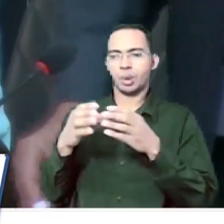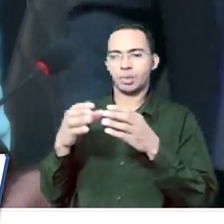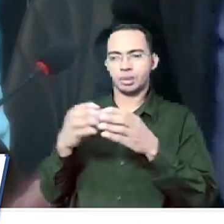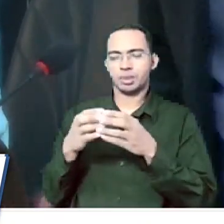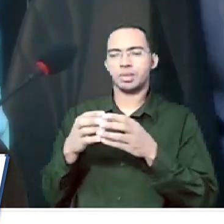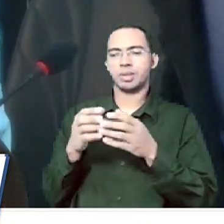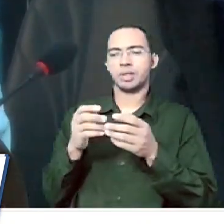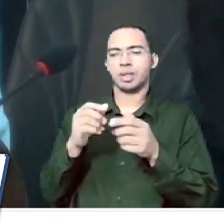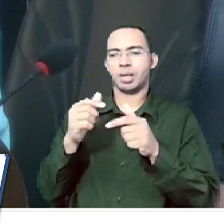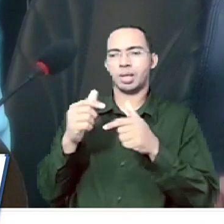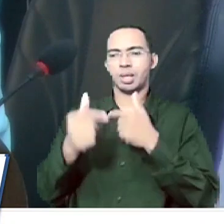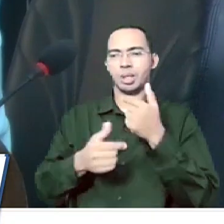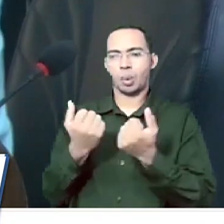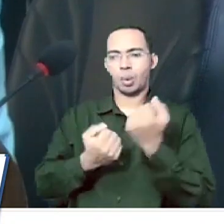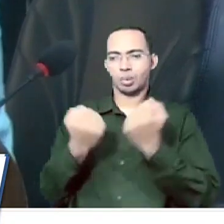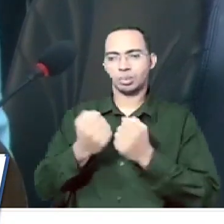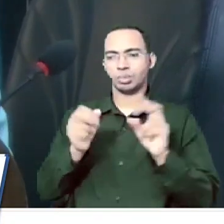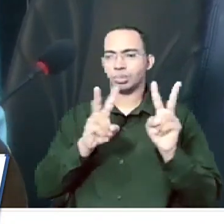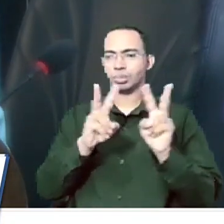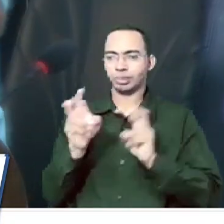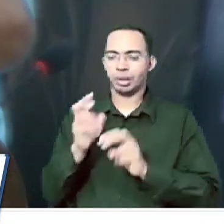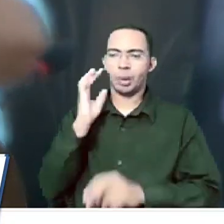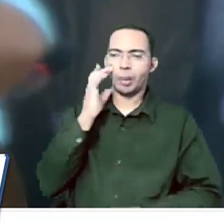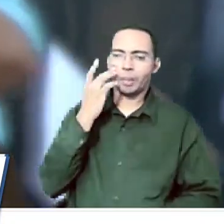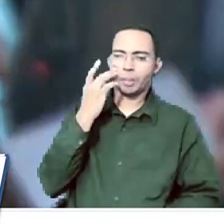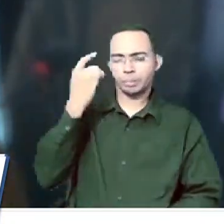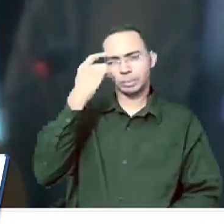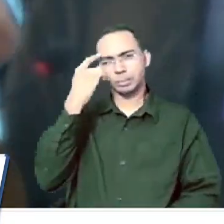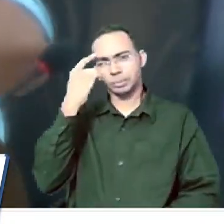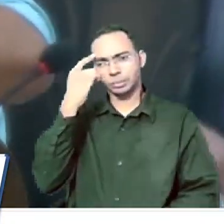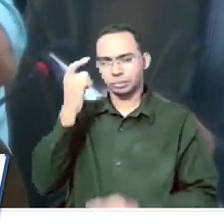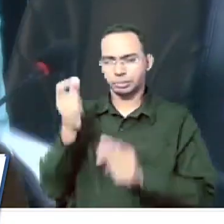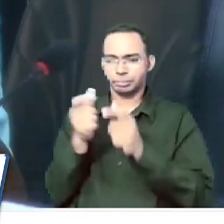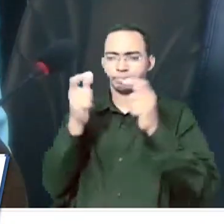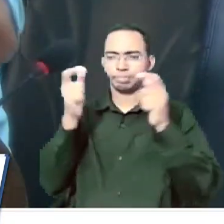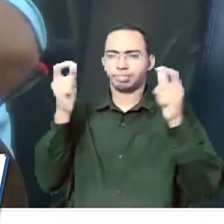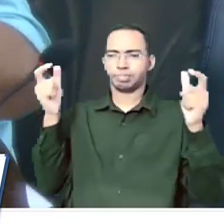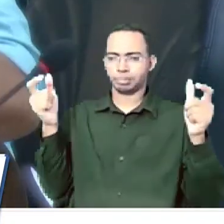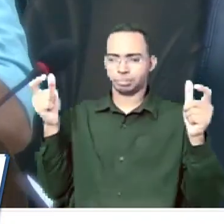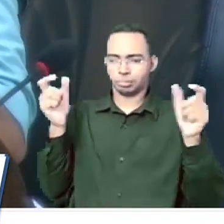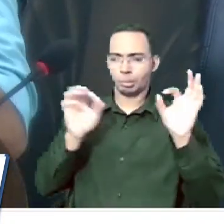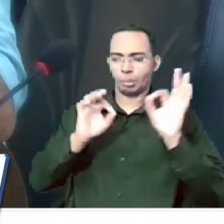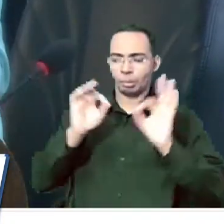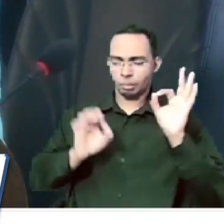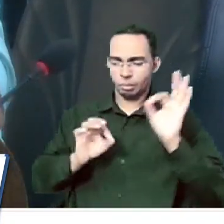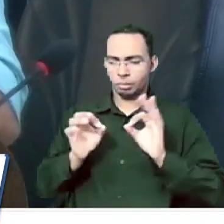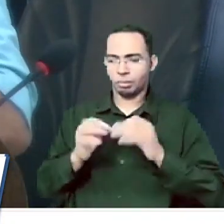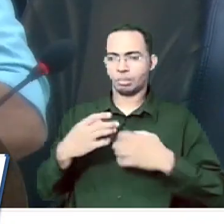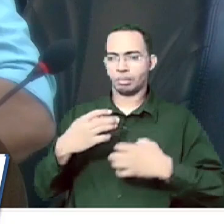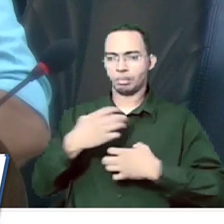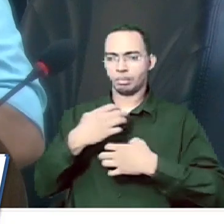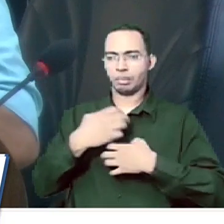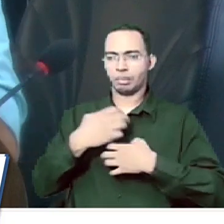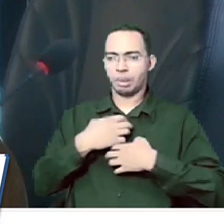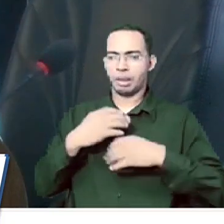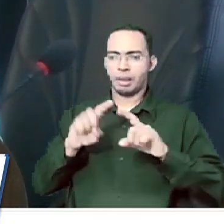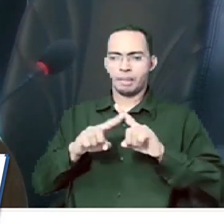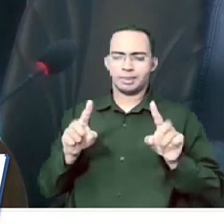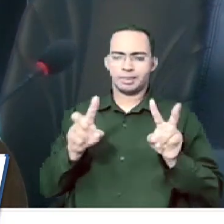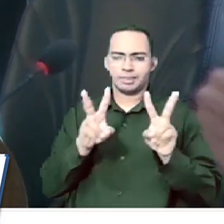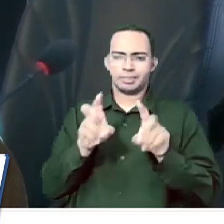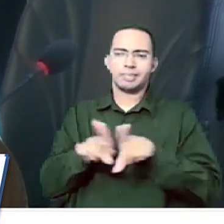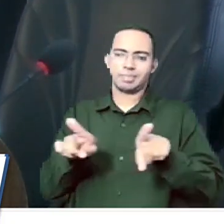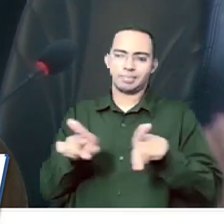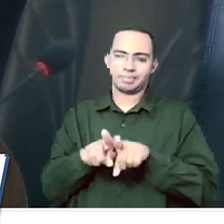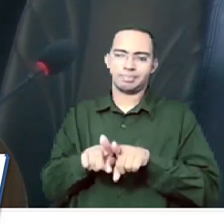achei que seria um tema mais amplo, mobilidade, acessibilidade, mas o tema também foi sobre